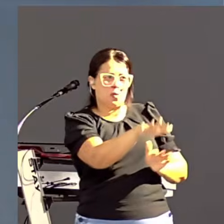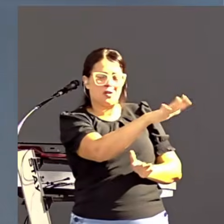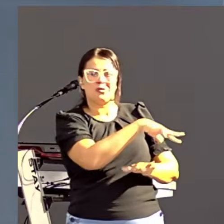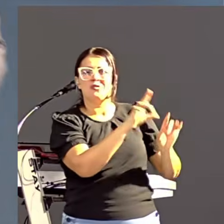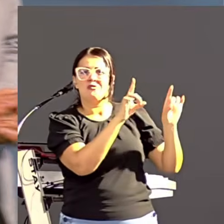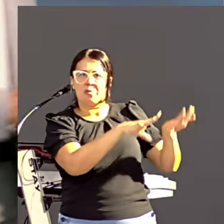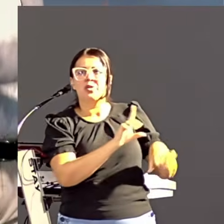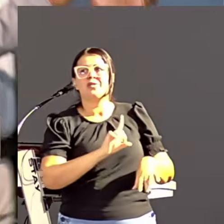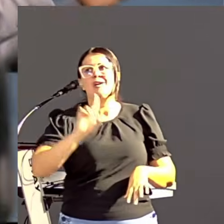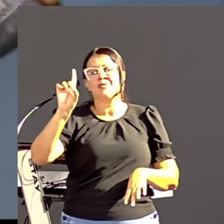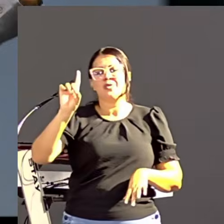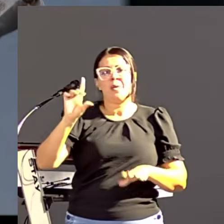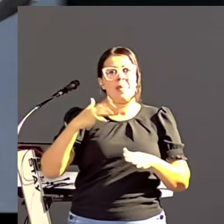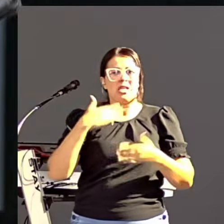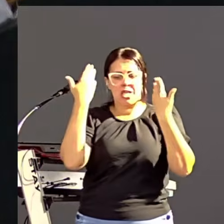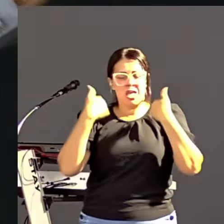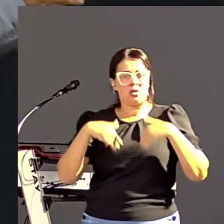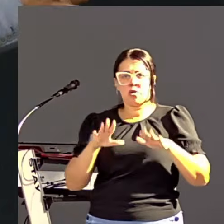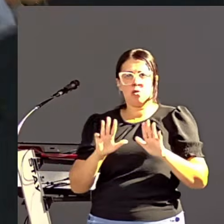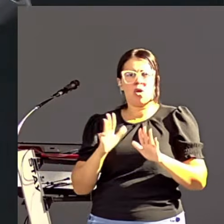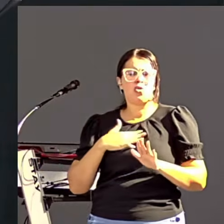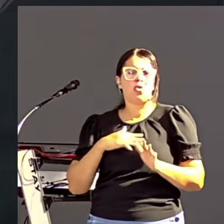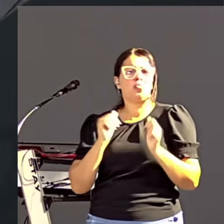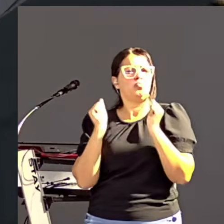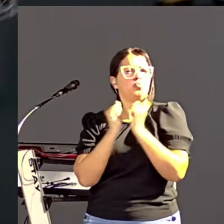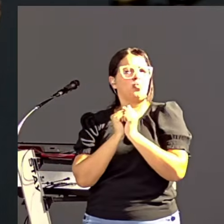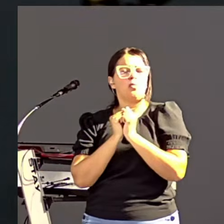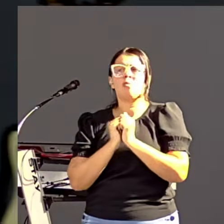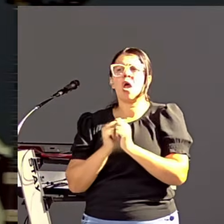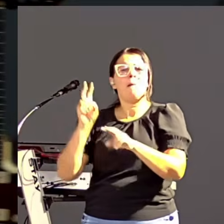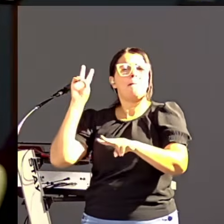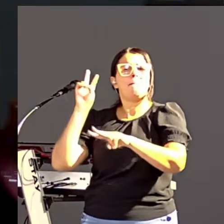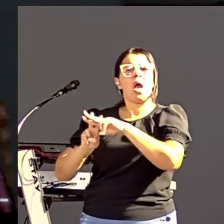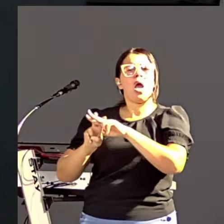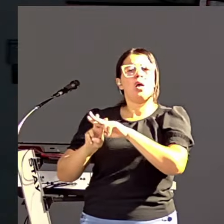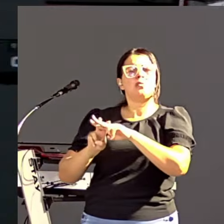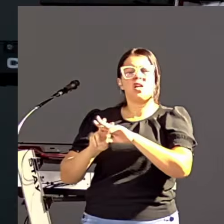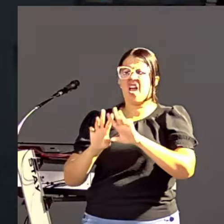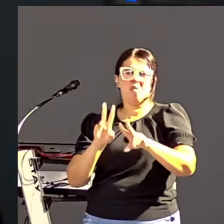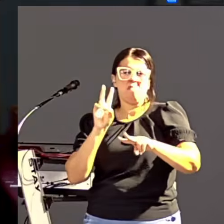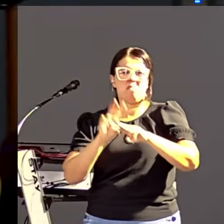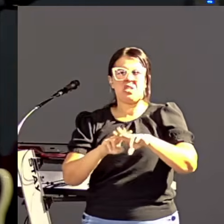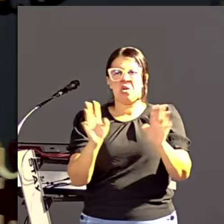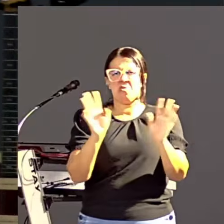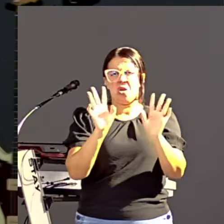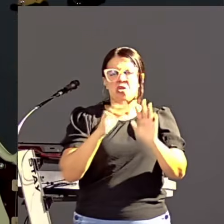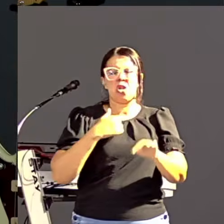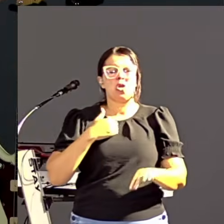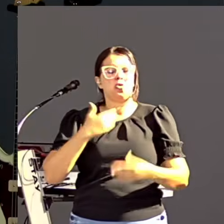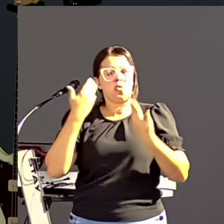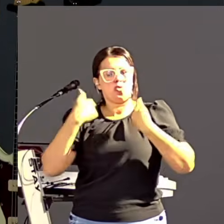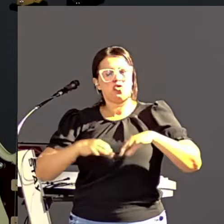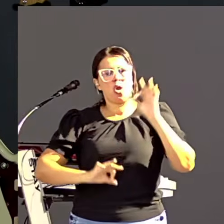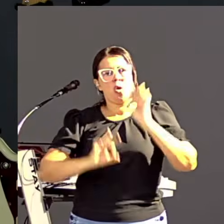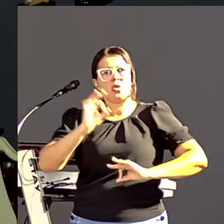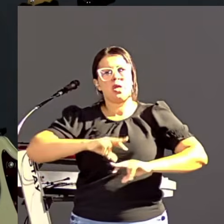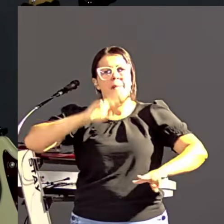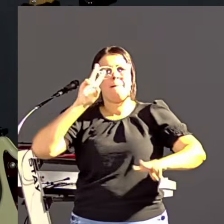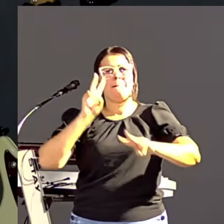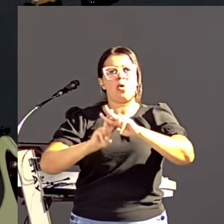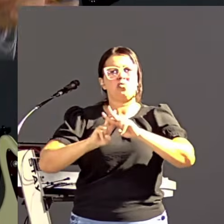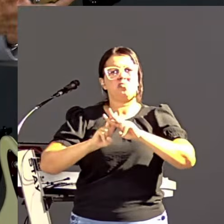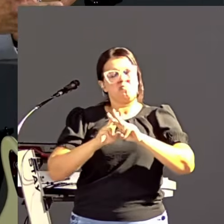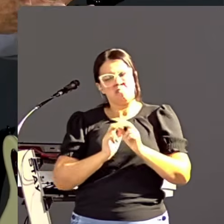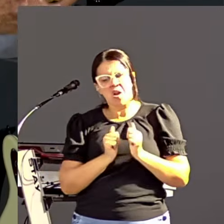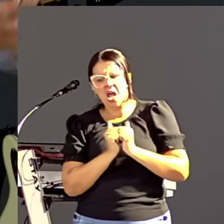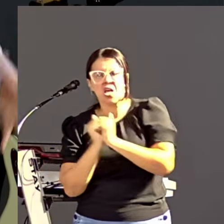não. Quero dizer uma coisa, eu estou pronto para ir com o Senhor para a prisão. Para a prisão não. Eu estou pronto para ir com o Senhor para